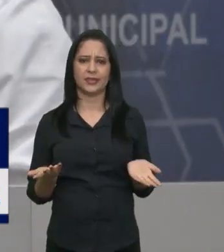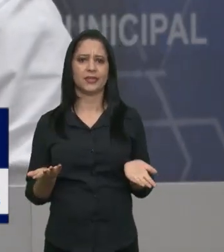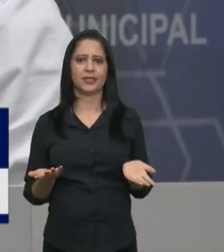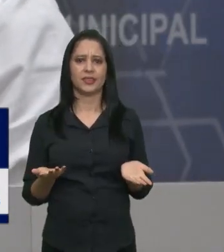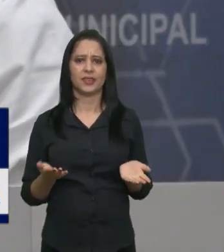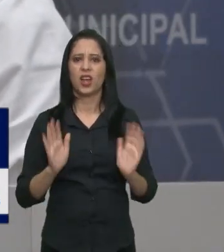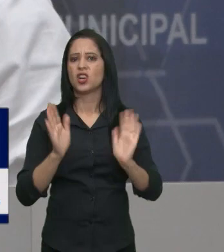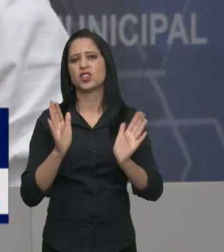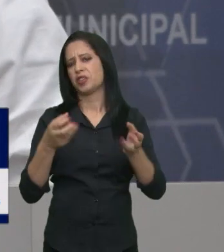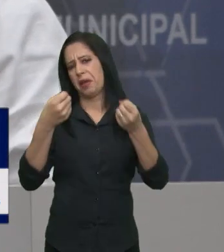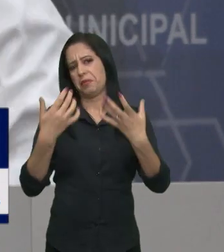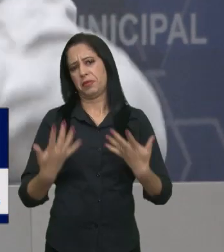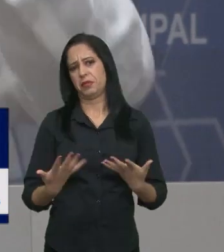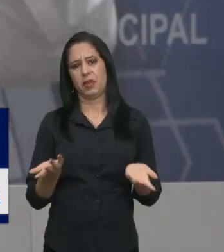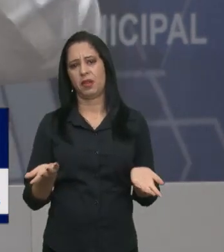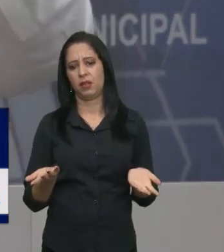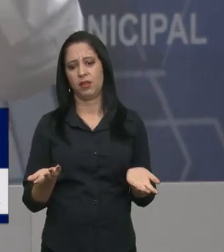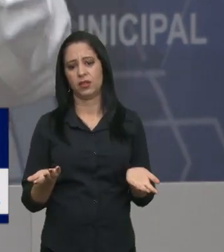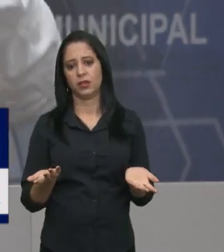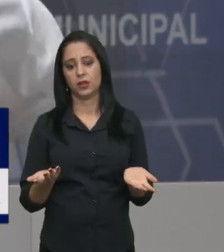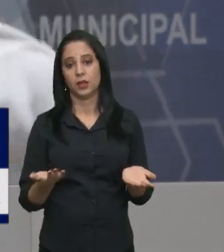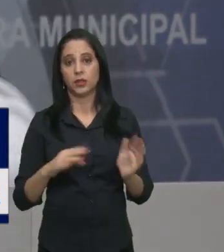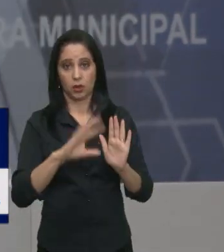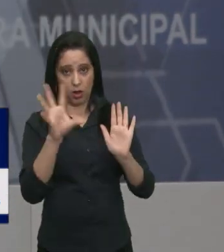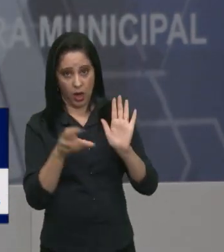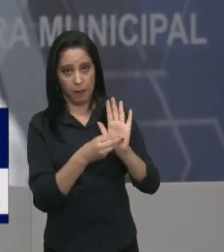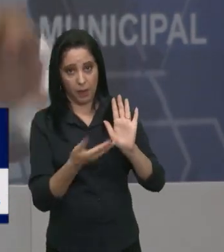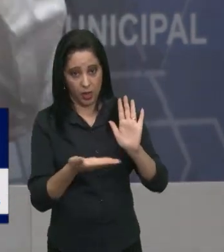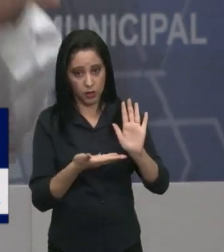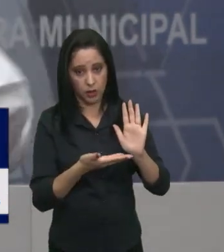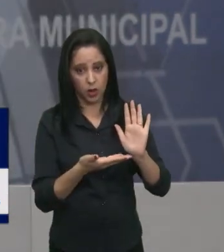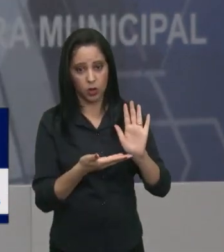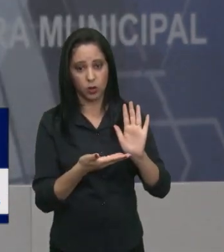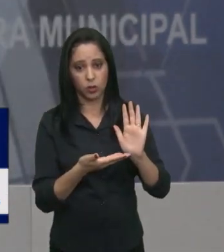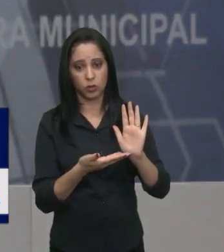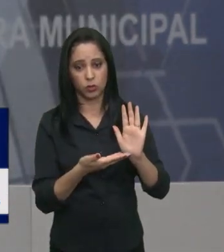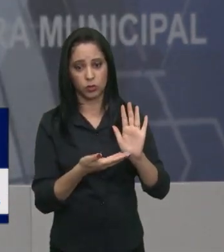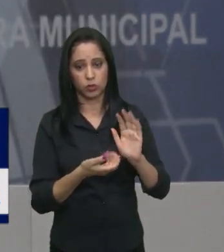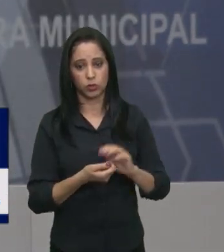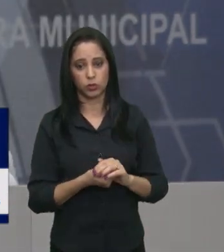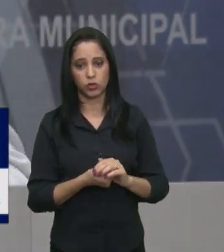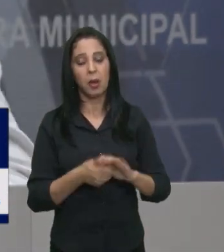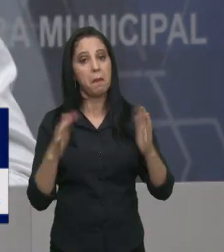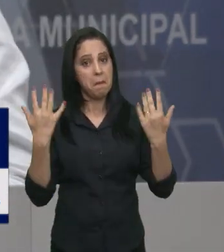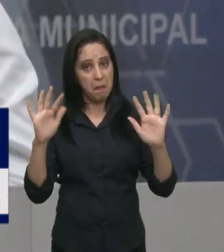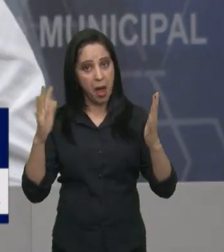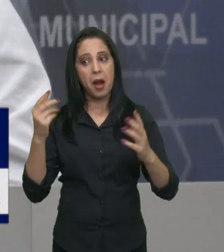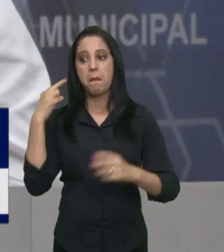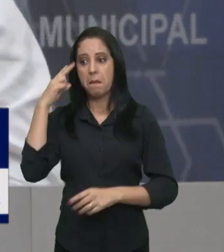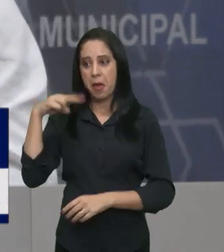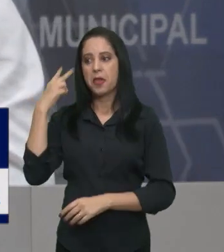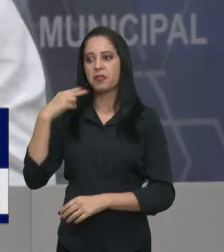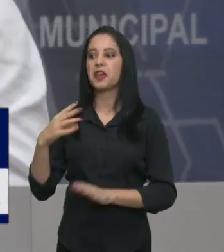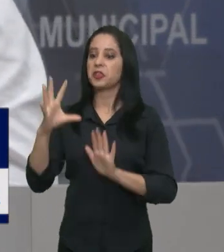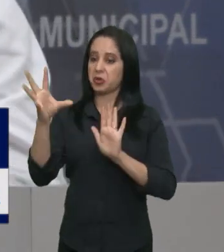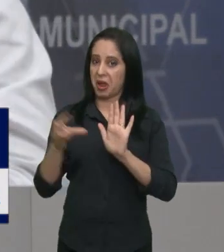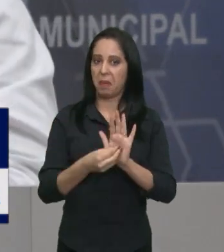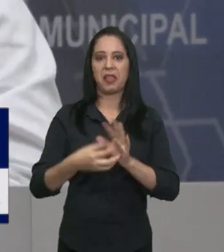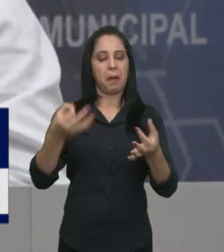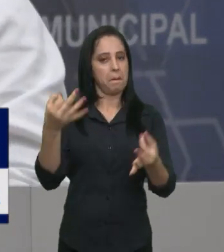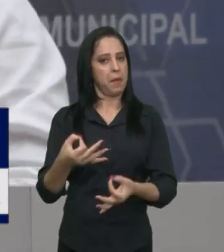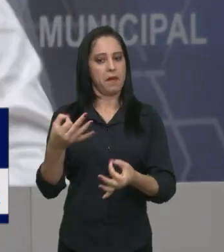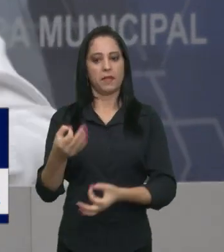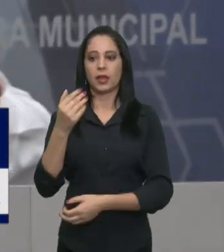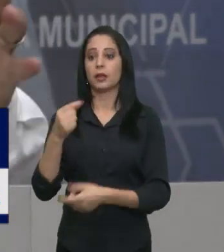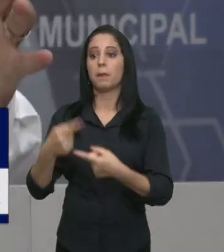as possibilidades. Aliás, a emenda colocada hoje, ela foi Parabéns aos vereadores, foi muito bem colocada o pedido